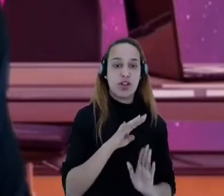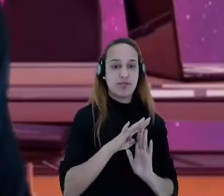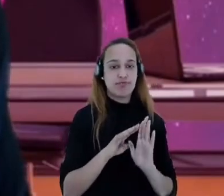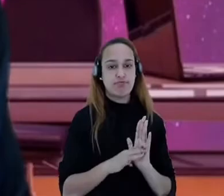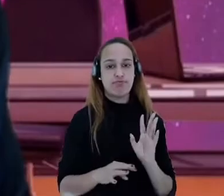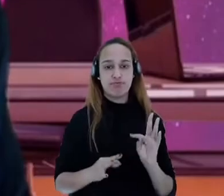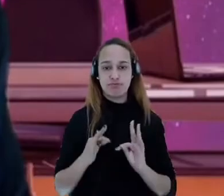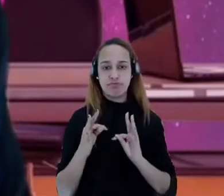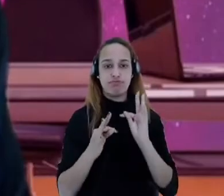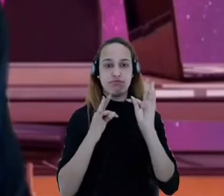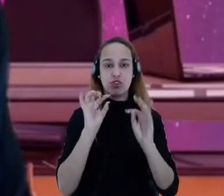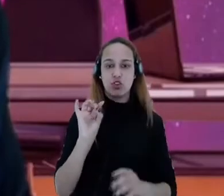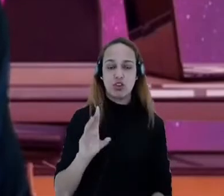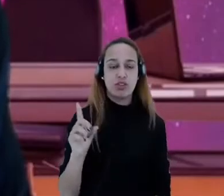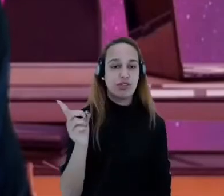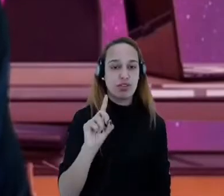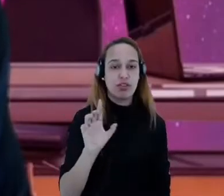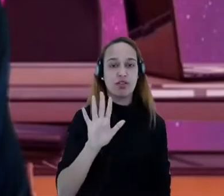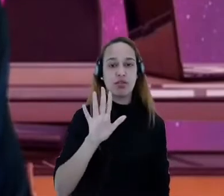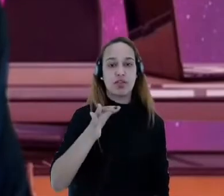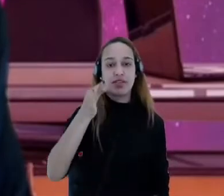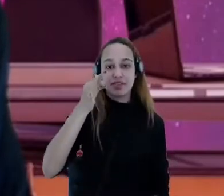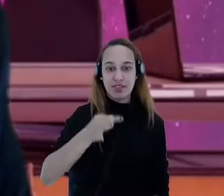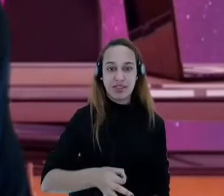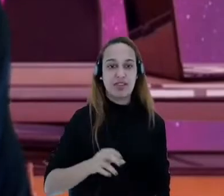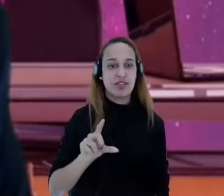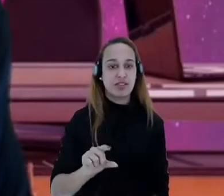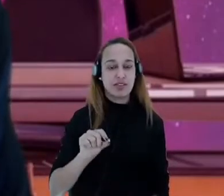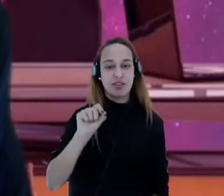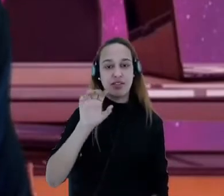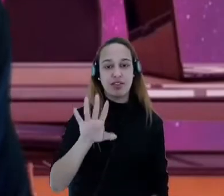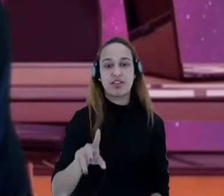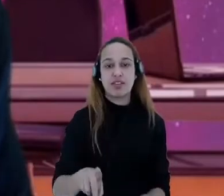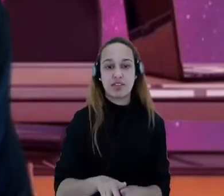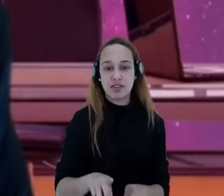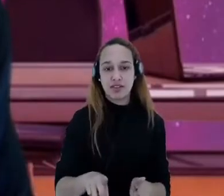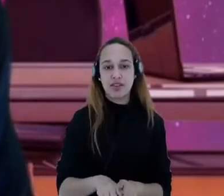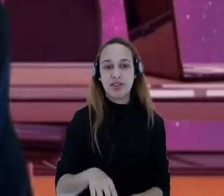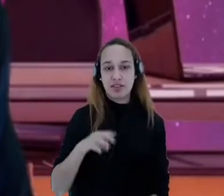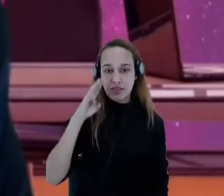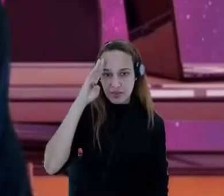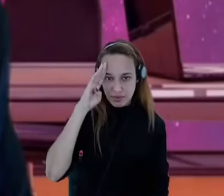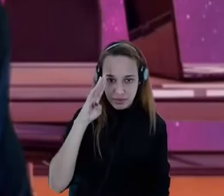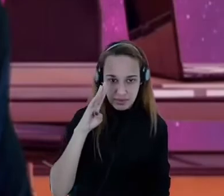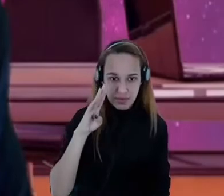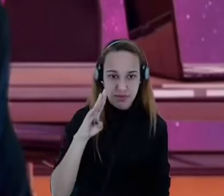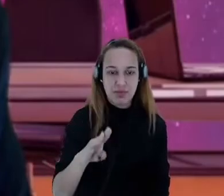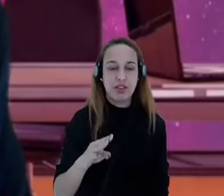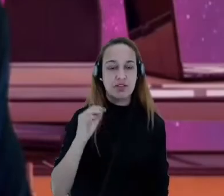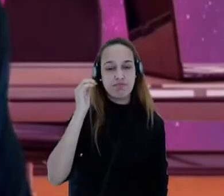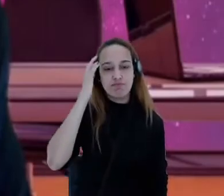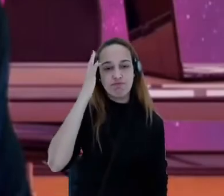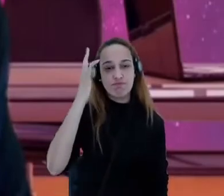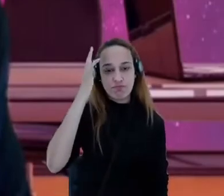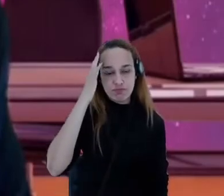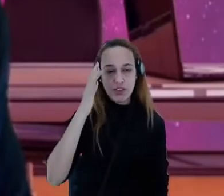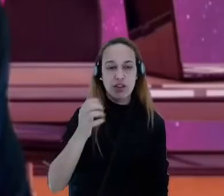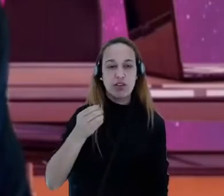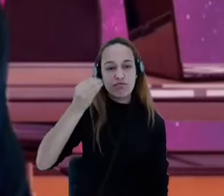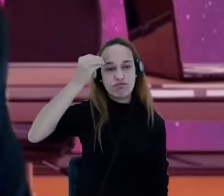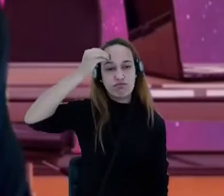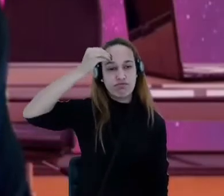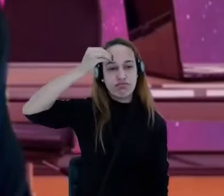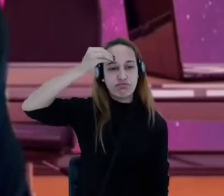tecnológico, que sem dúvida é decisivo, mas também e principalmente no sentido de agregar conhecimento